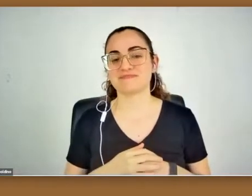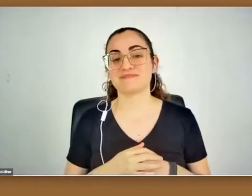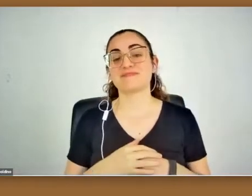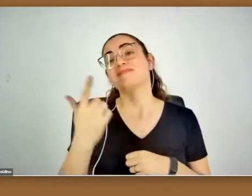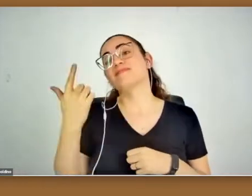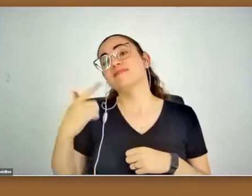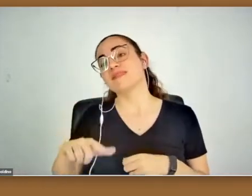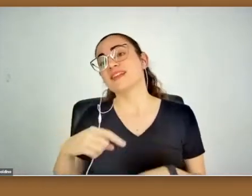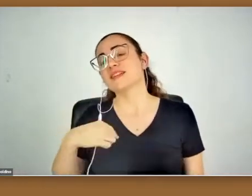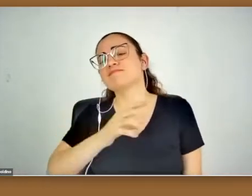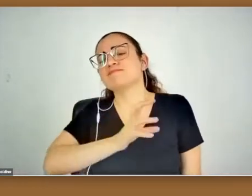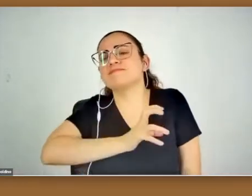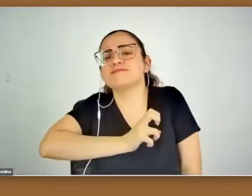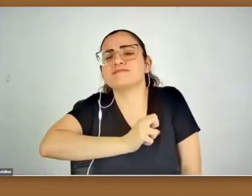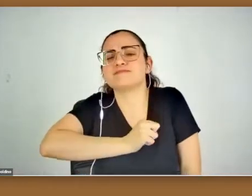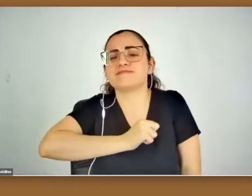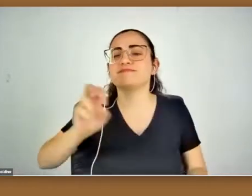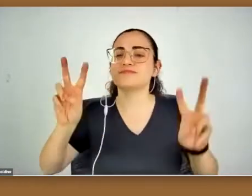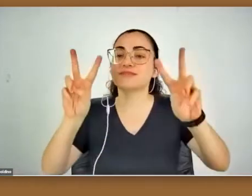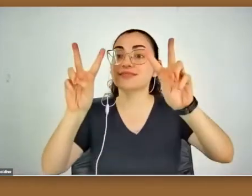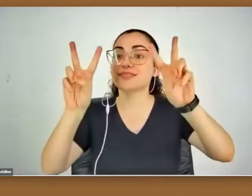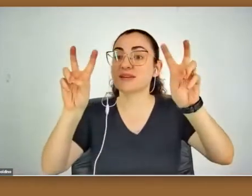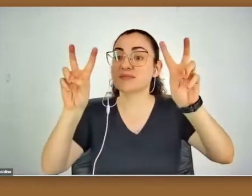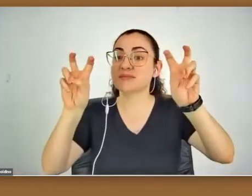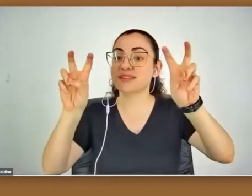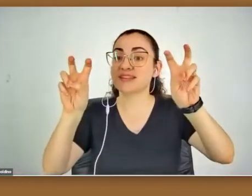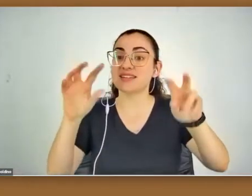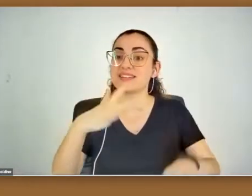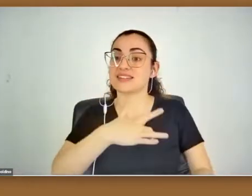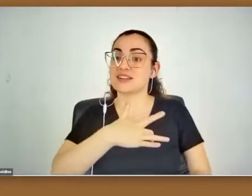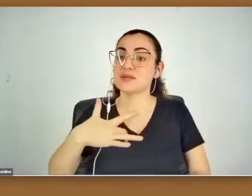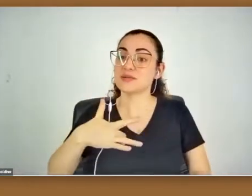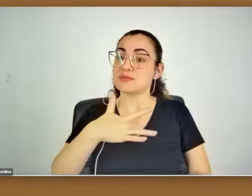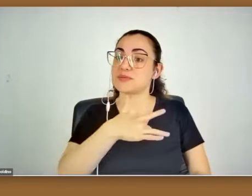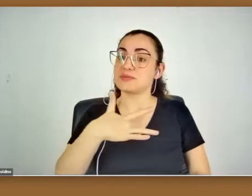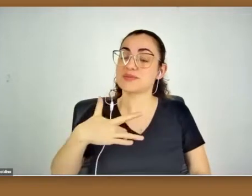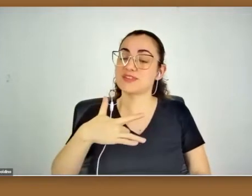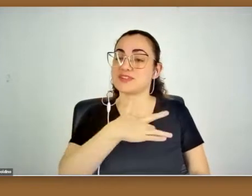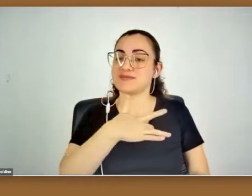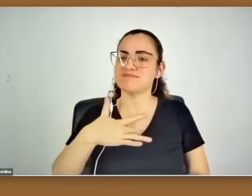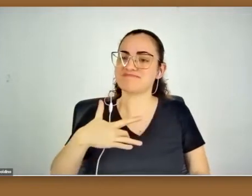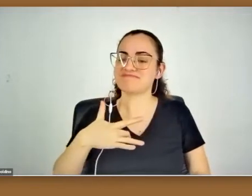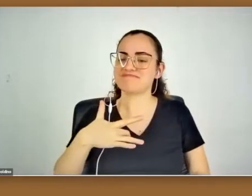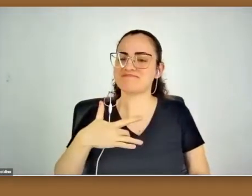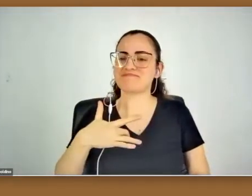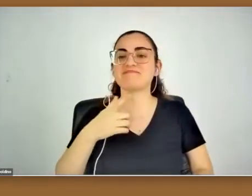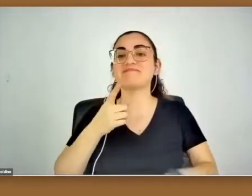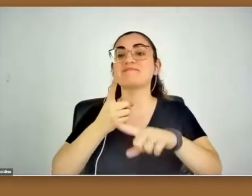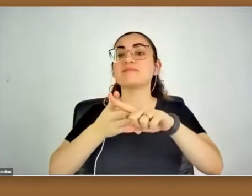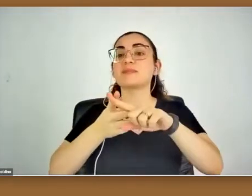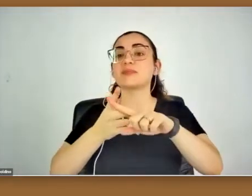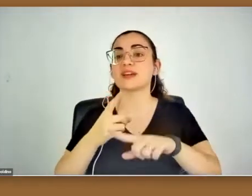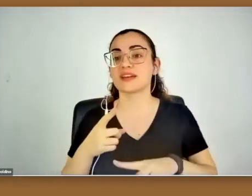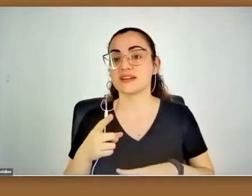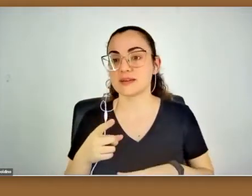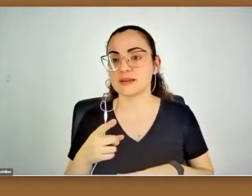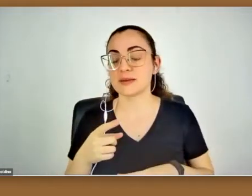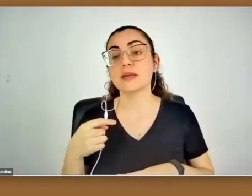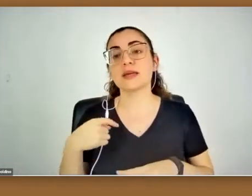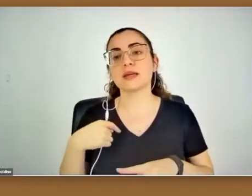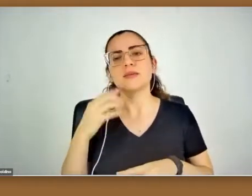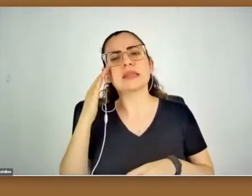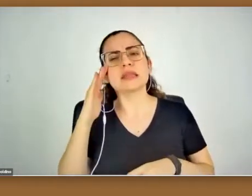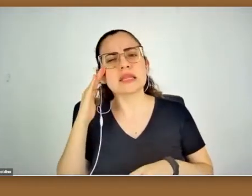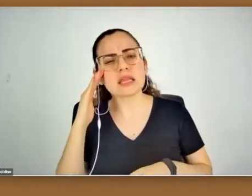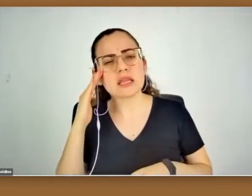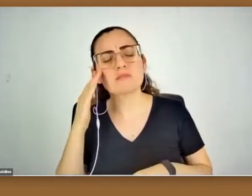porque para você entender como essas doenças elas surgem na população, por que elas se mantêm, você tem que entender o que